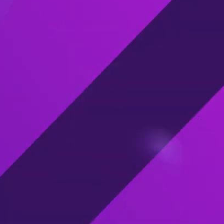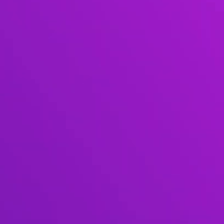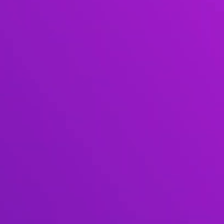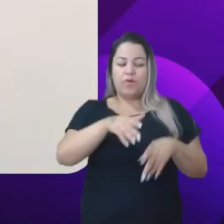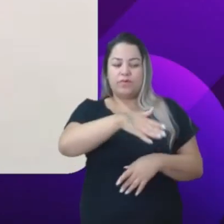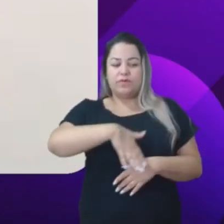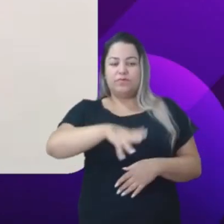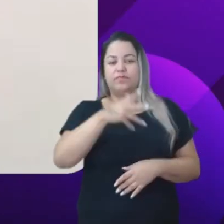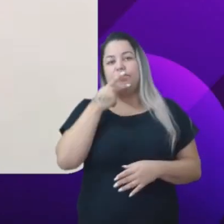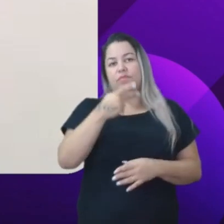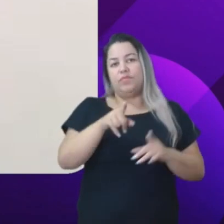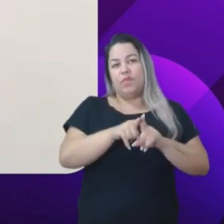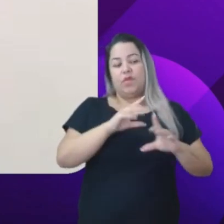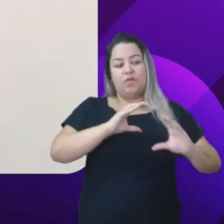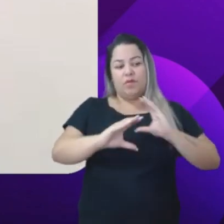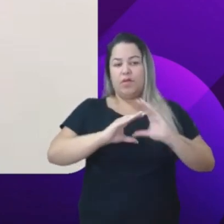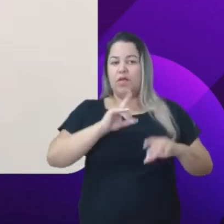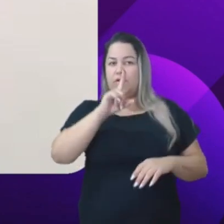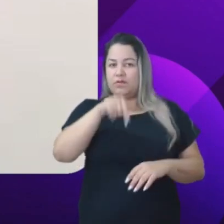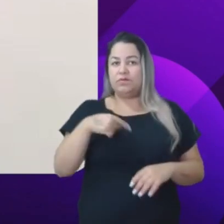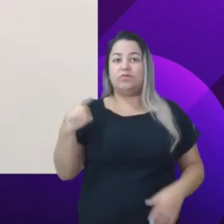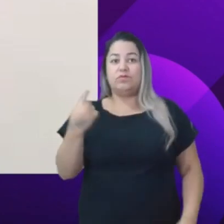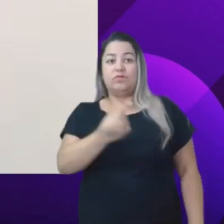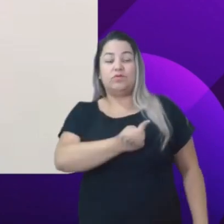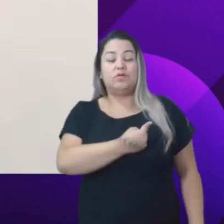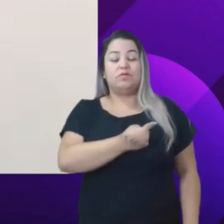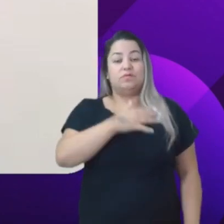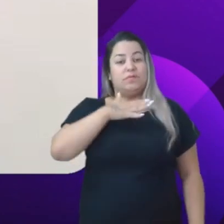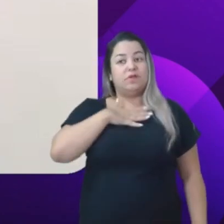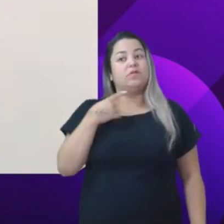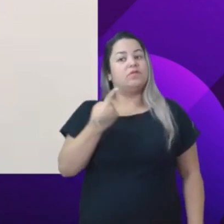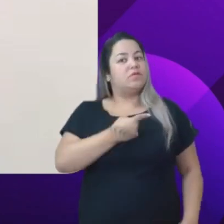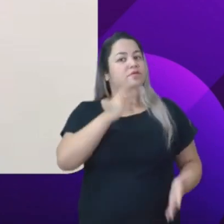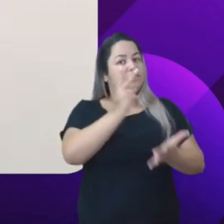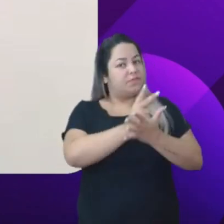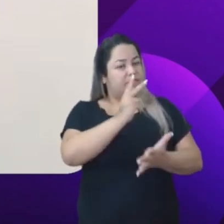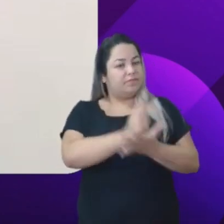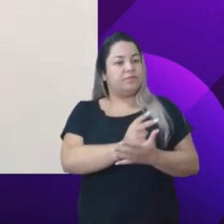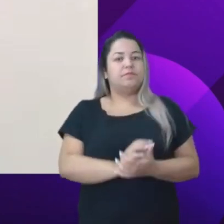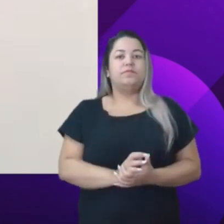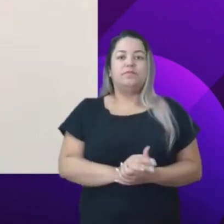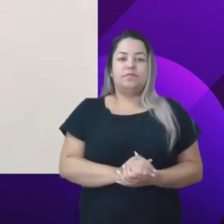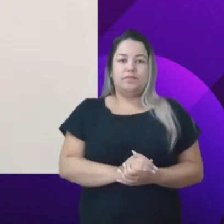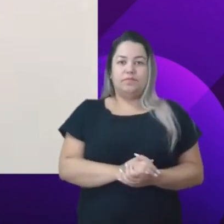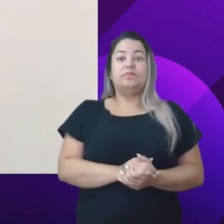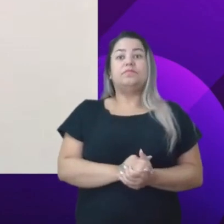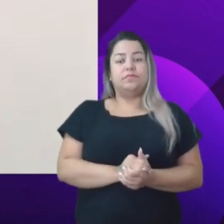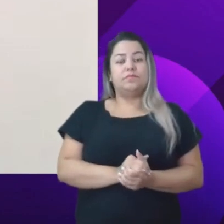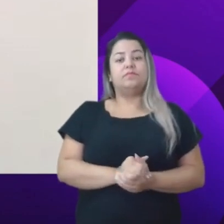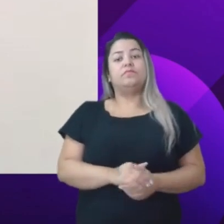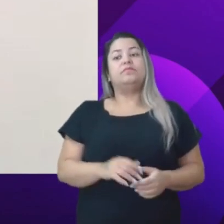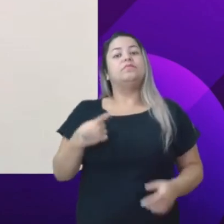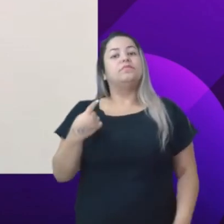Eu sempre digo que a comunicação popular é de nós para nós mesmos, né? E a gente foge muito